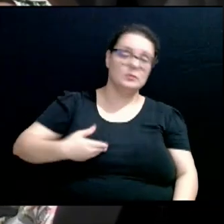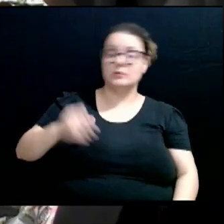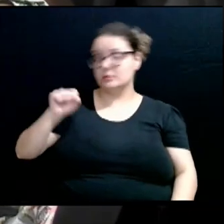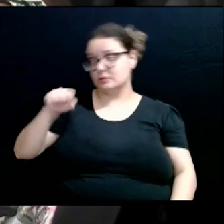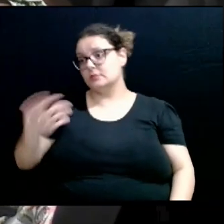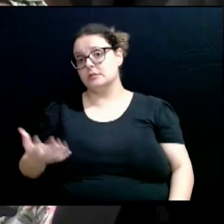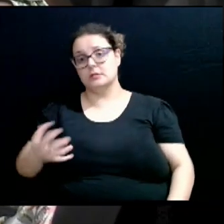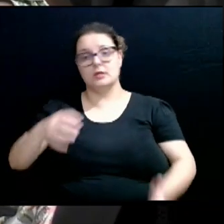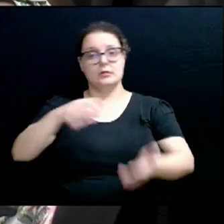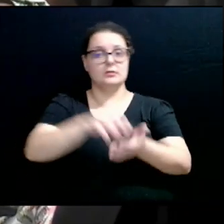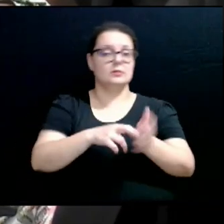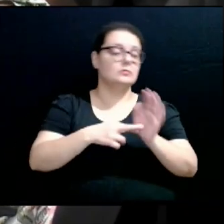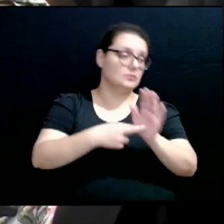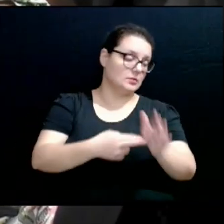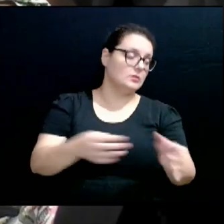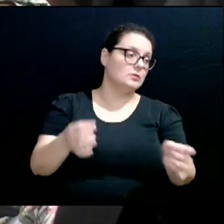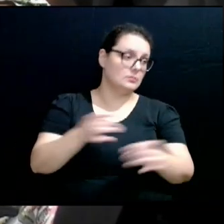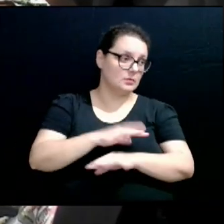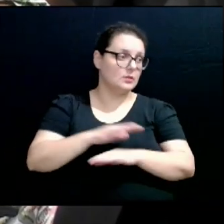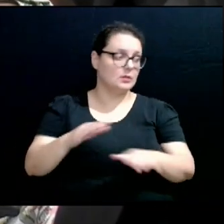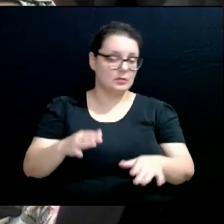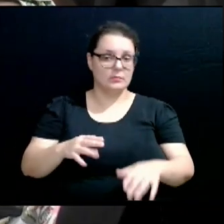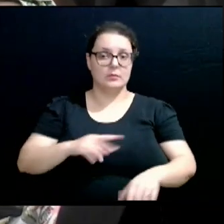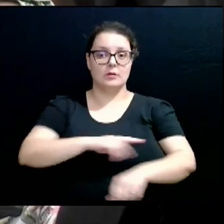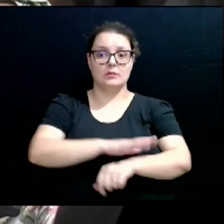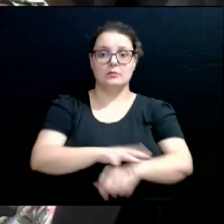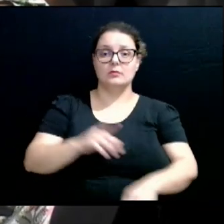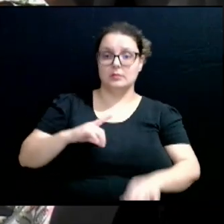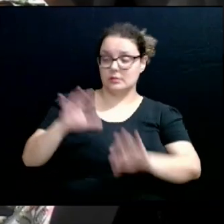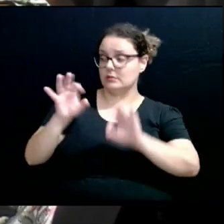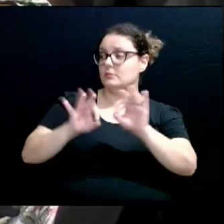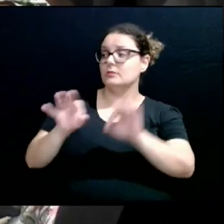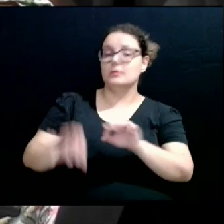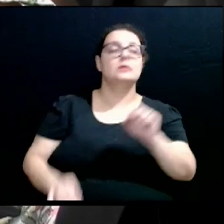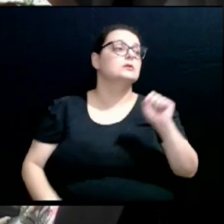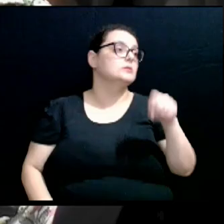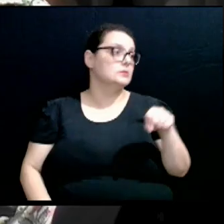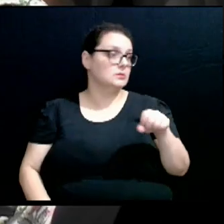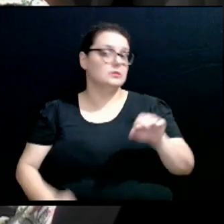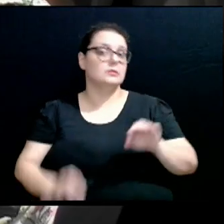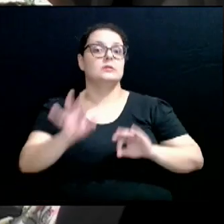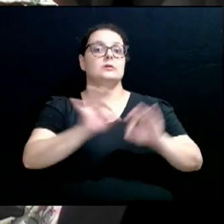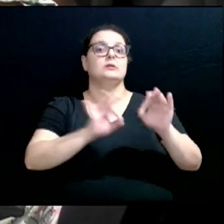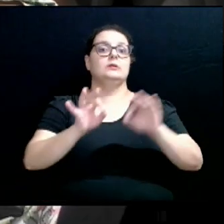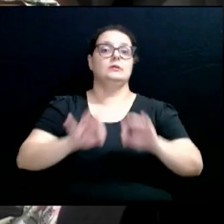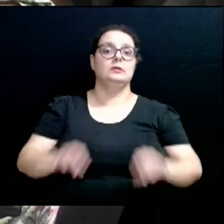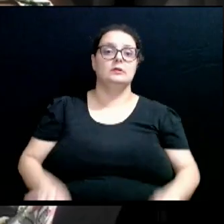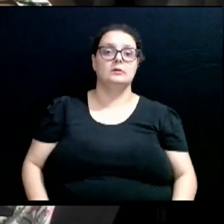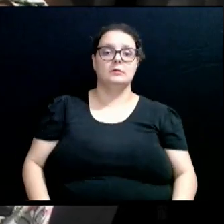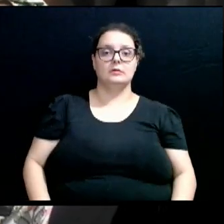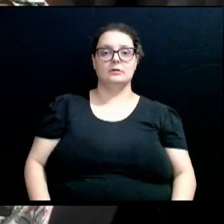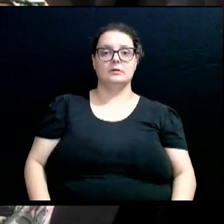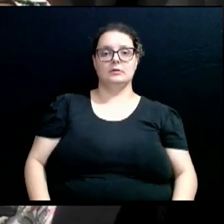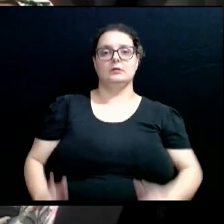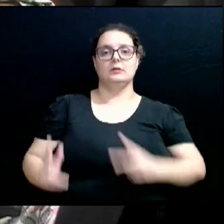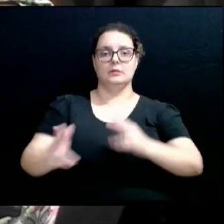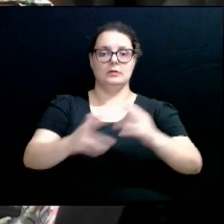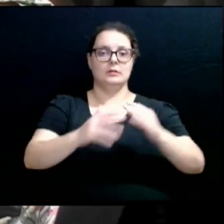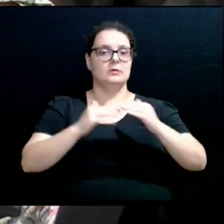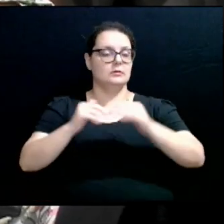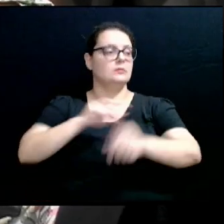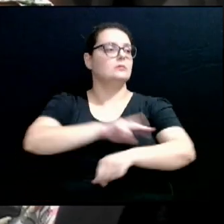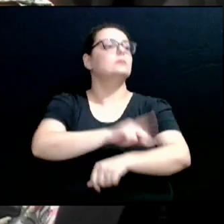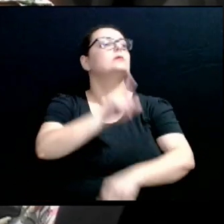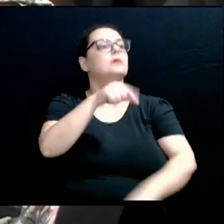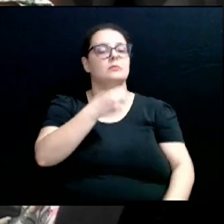de combate ao racismo. Nós temos um plano, né? Temos um plano da igualdade racial muito bem lembrado. Que é